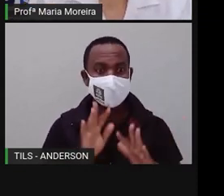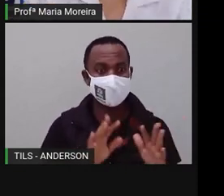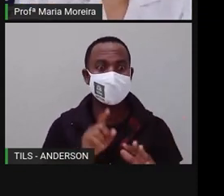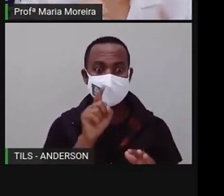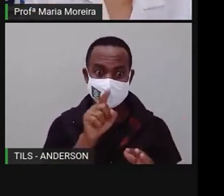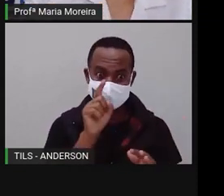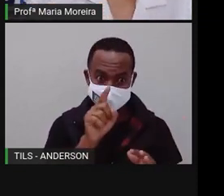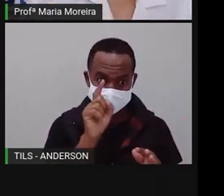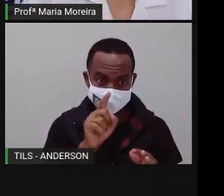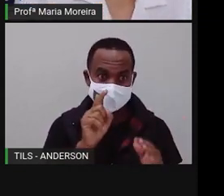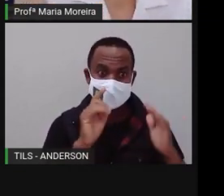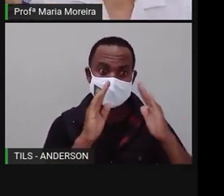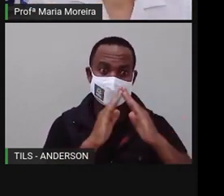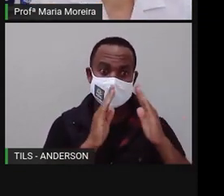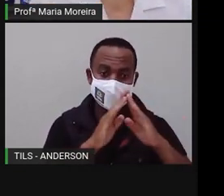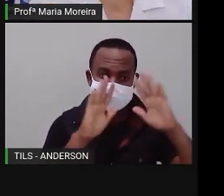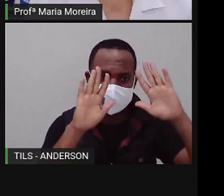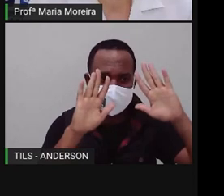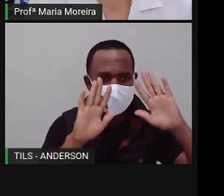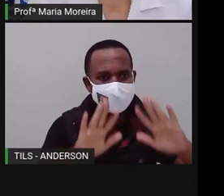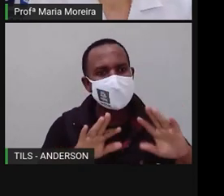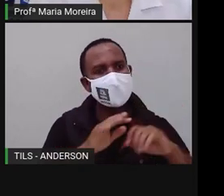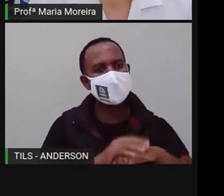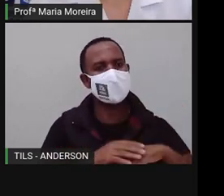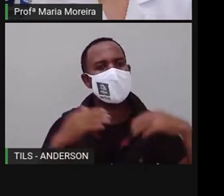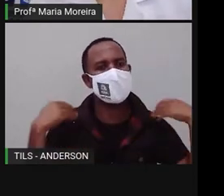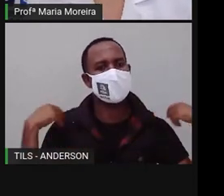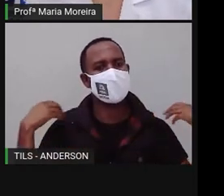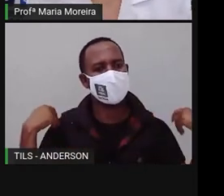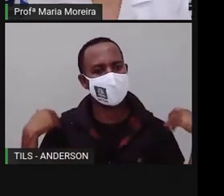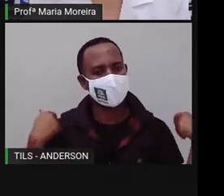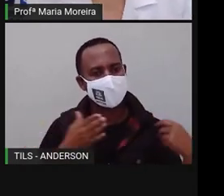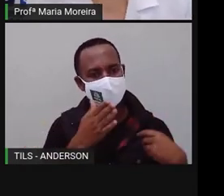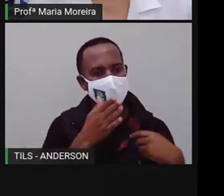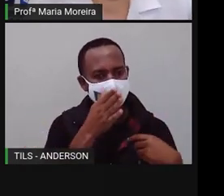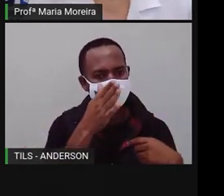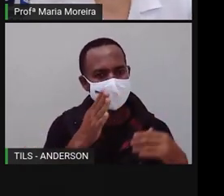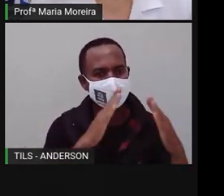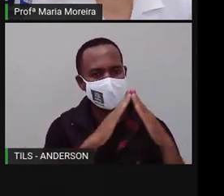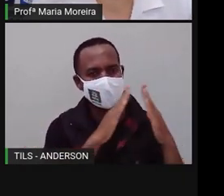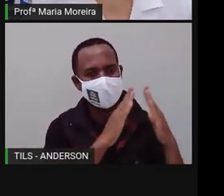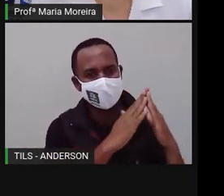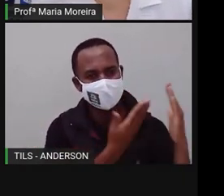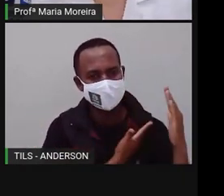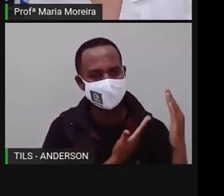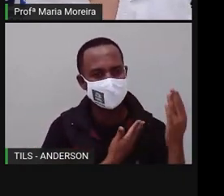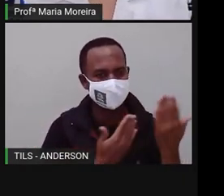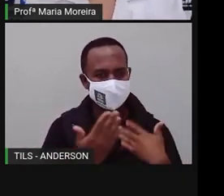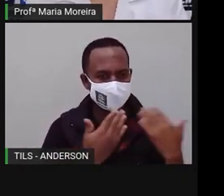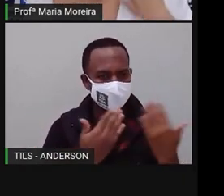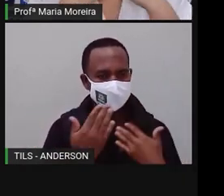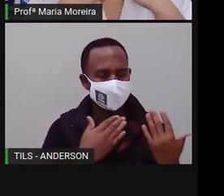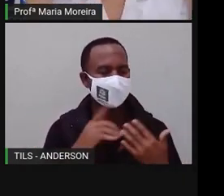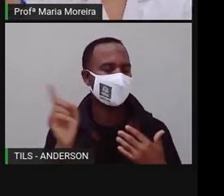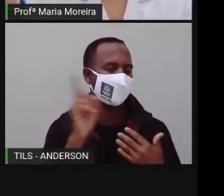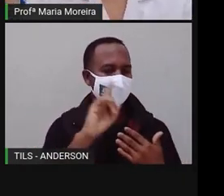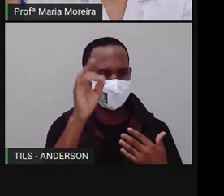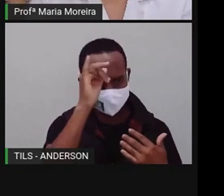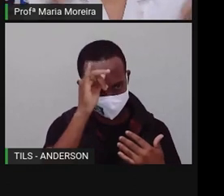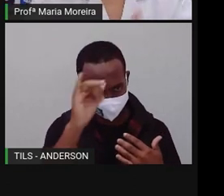vocês bem de pertinho. Não esqueçam de marcarem a gente, né, nas fotos de vocês aí assistindo, tá?